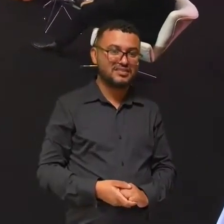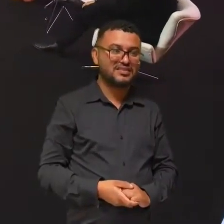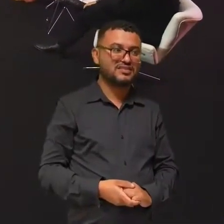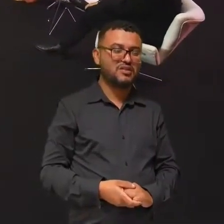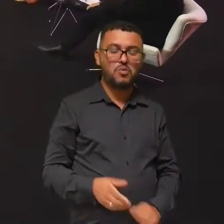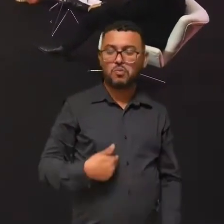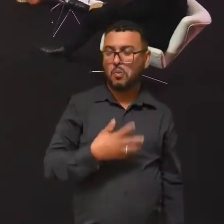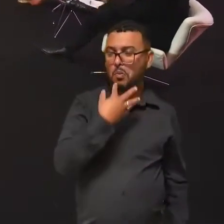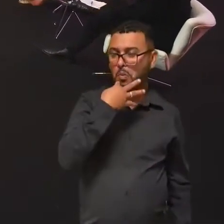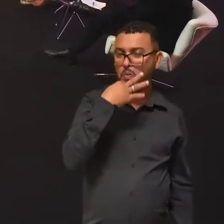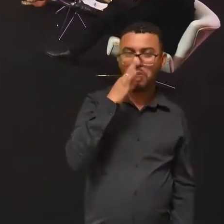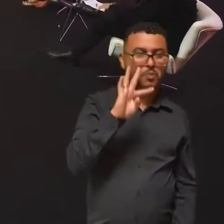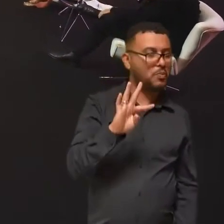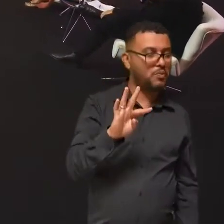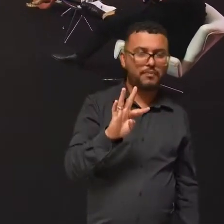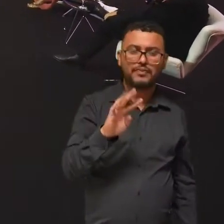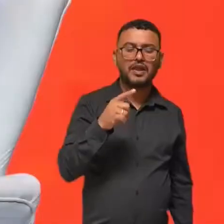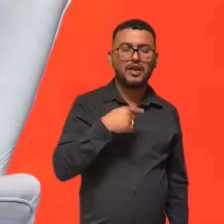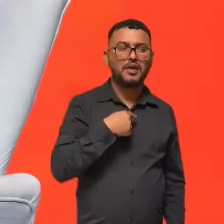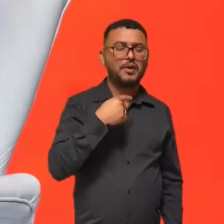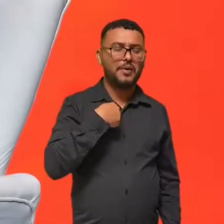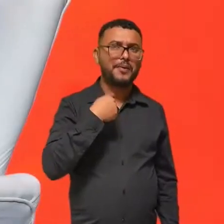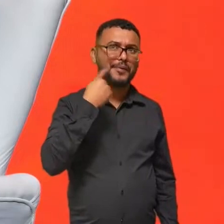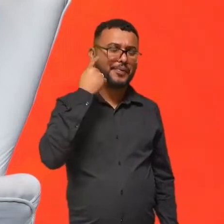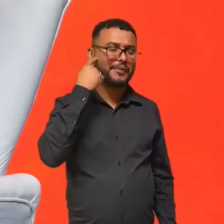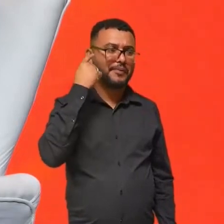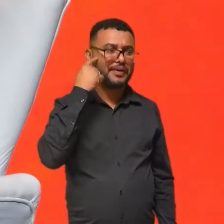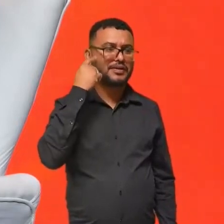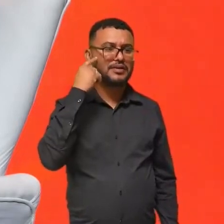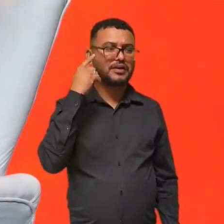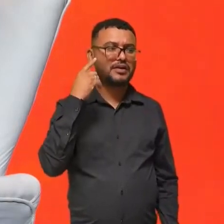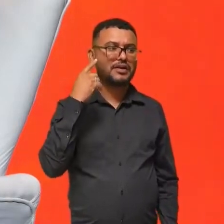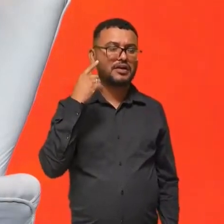um tempo no grupo do governo que trabalhava com rádios comunitárias